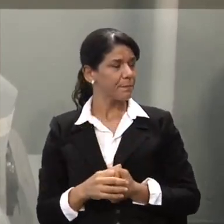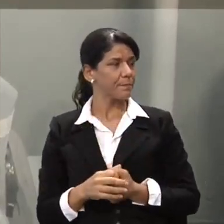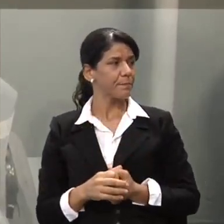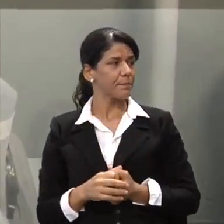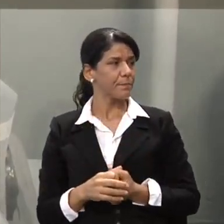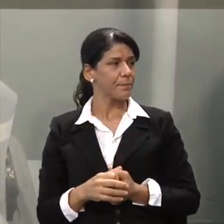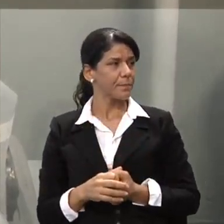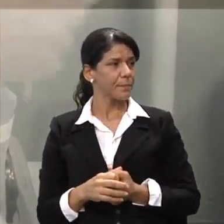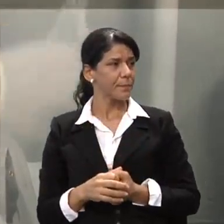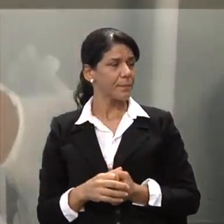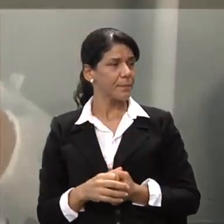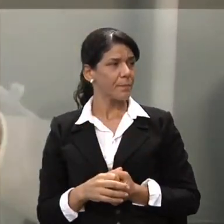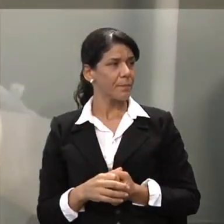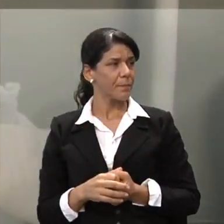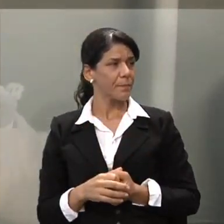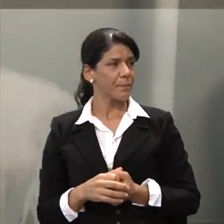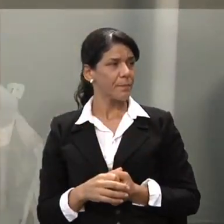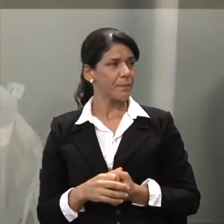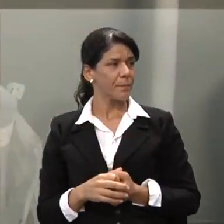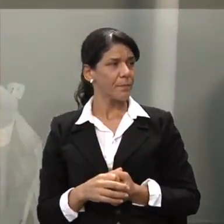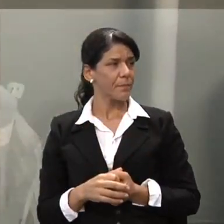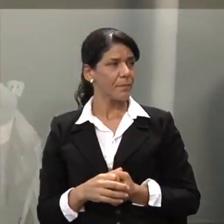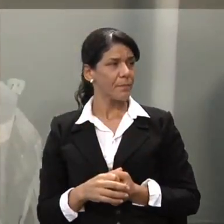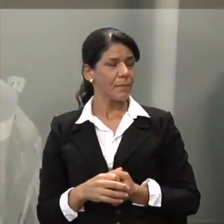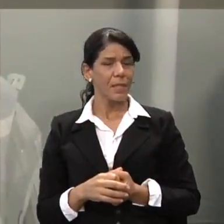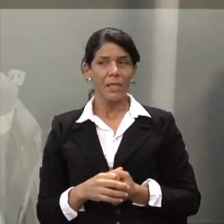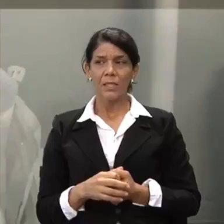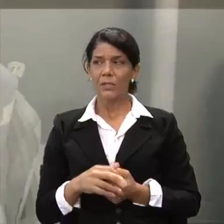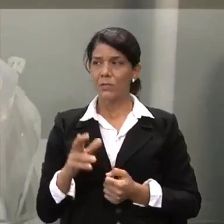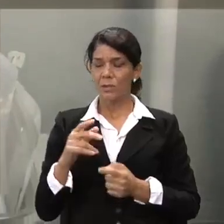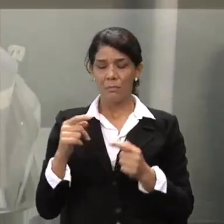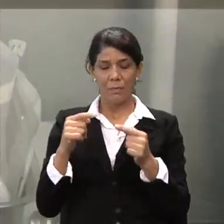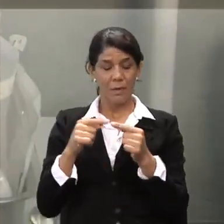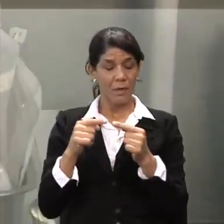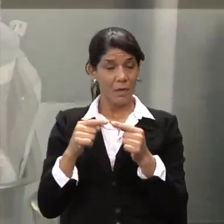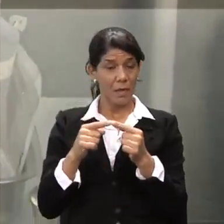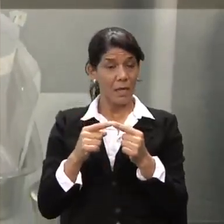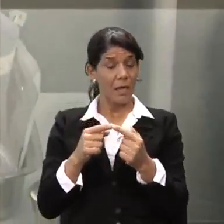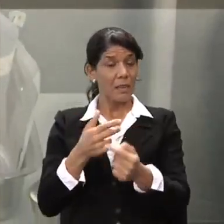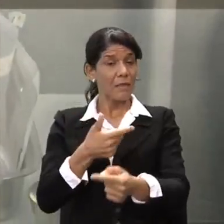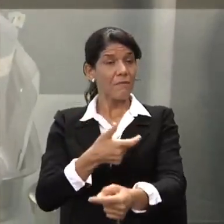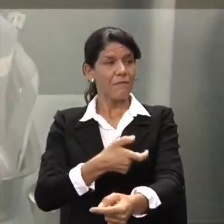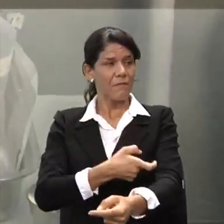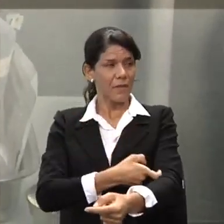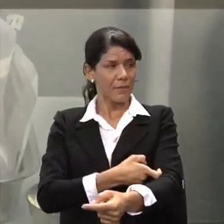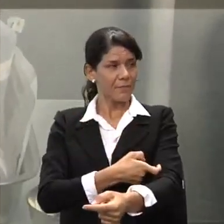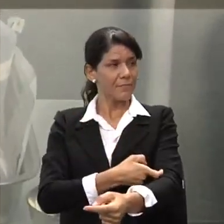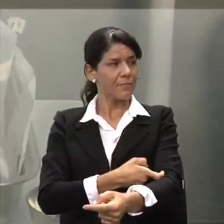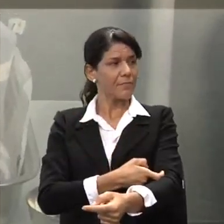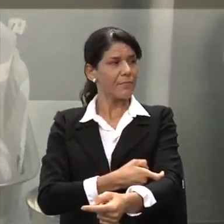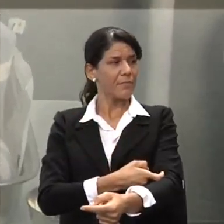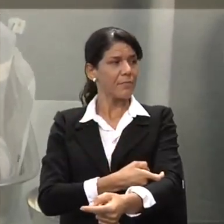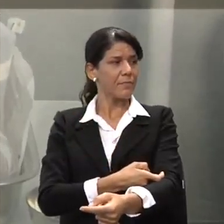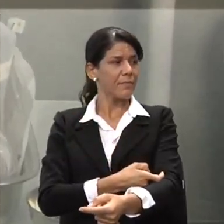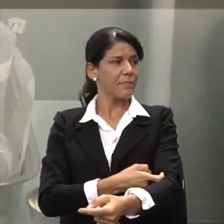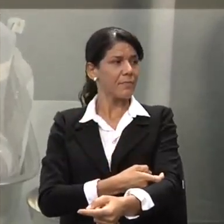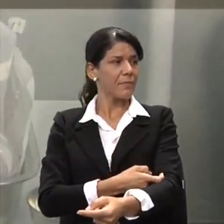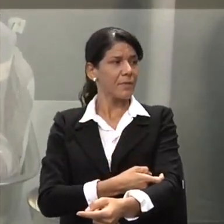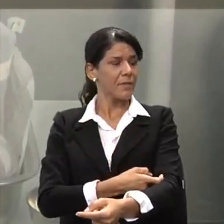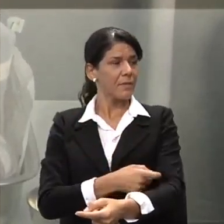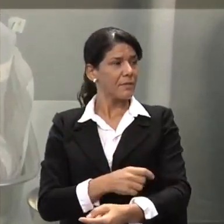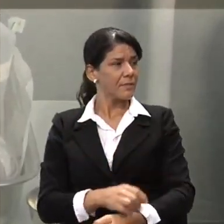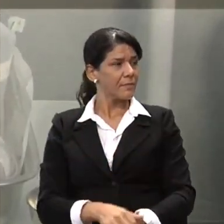que é utilizado para conectar no acesso venoso do paciente e então administrar a